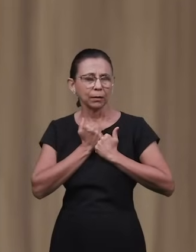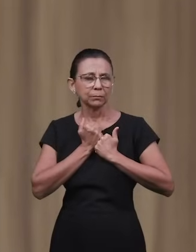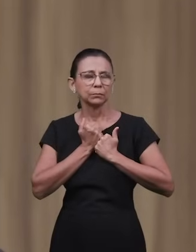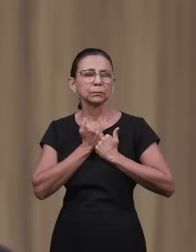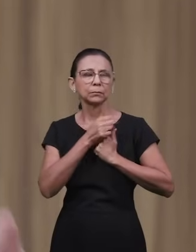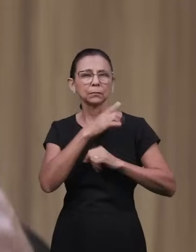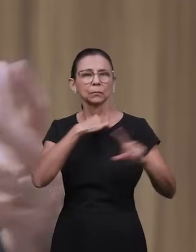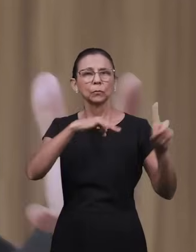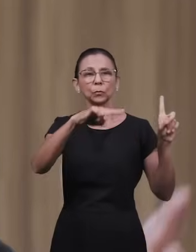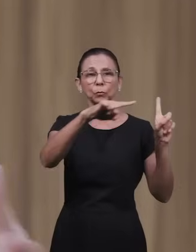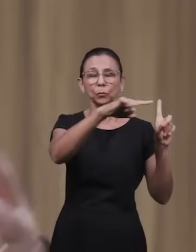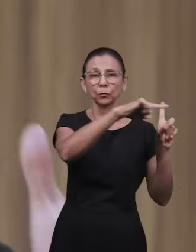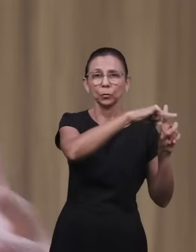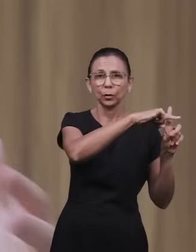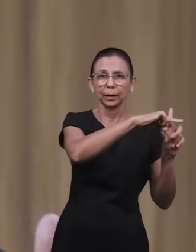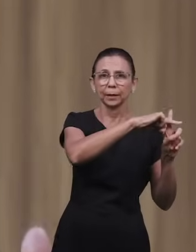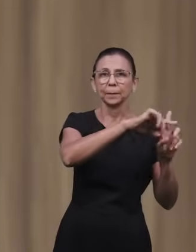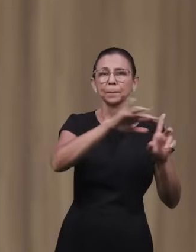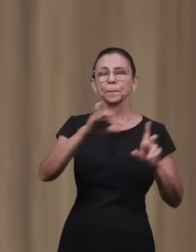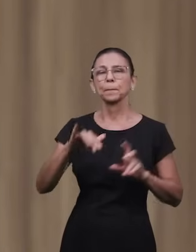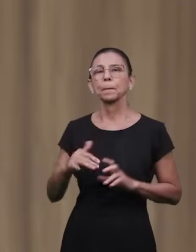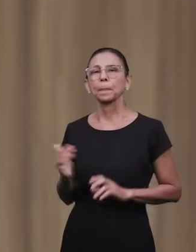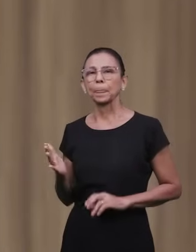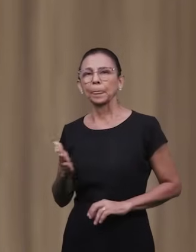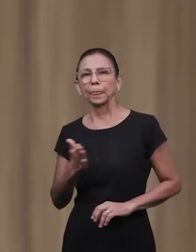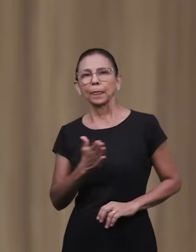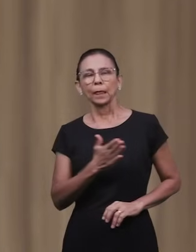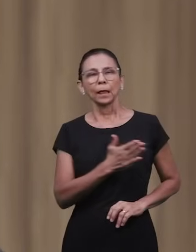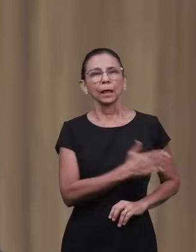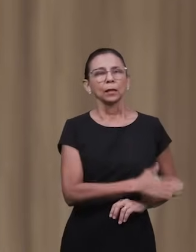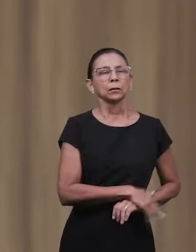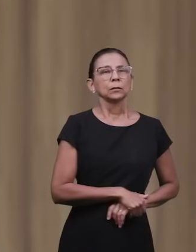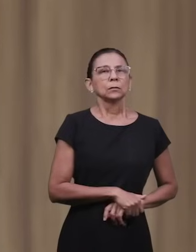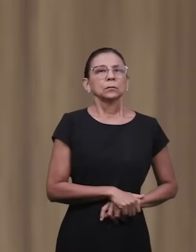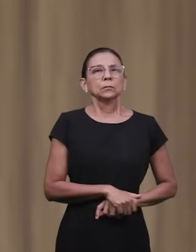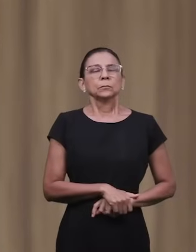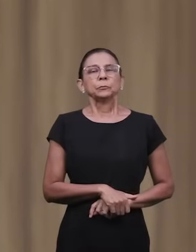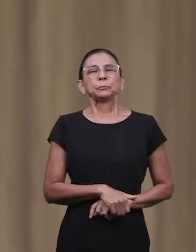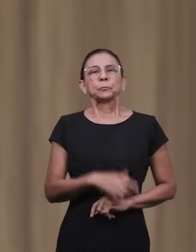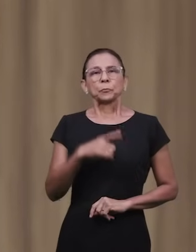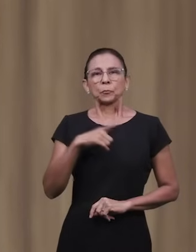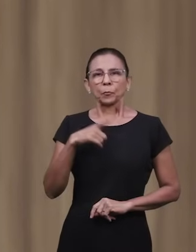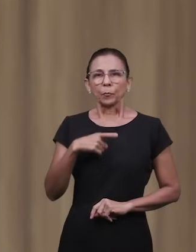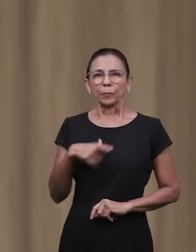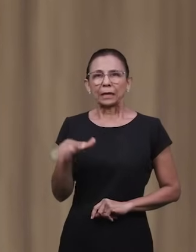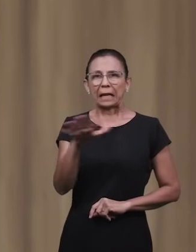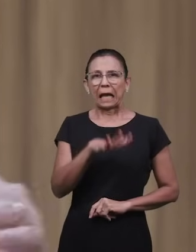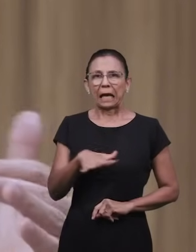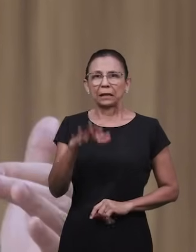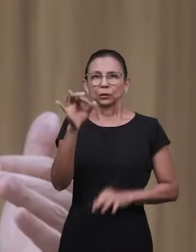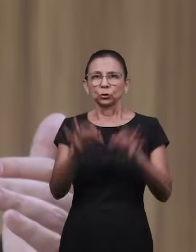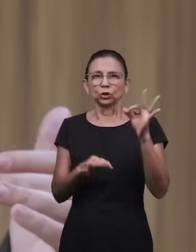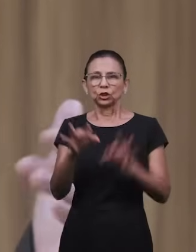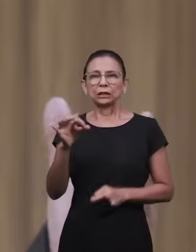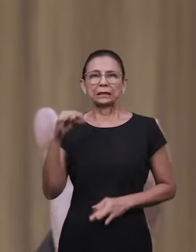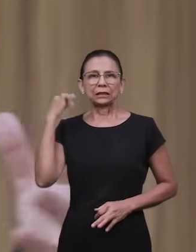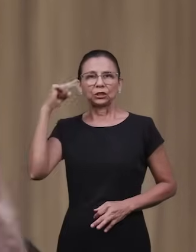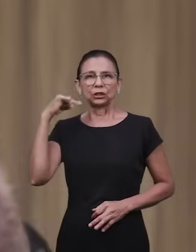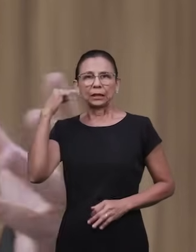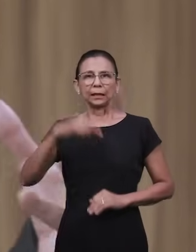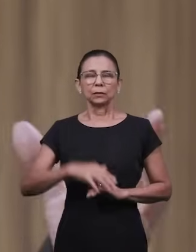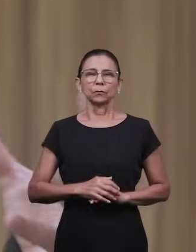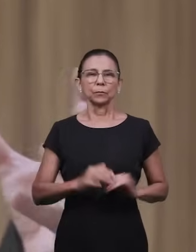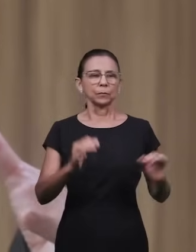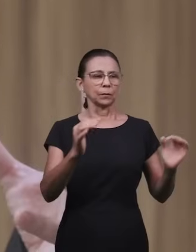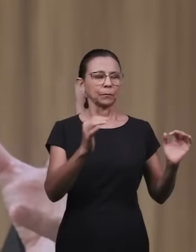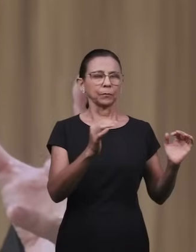acabei lembrando da minha prática laboral também, né, do trabalho. Na justiça a gente tem muito essa figura do mediador, né? Quando existe um